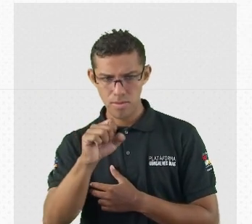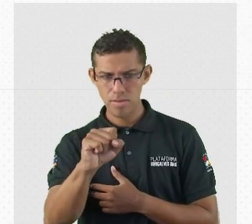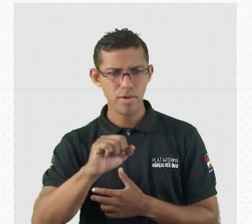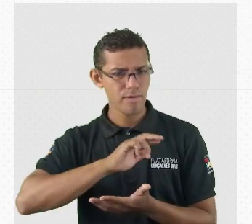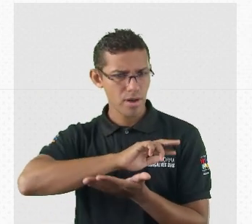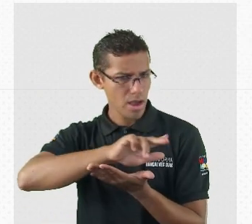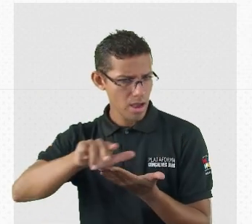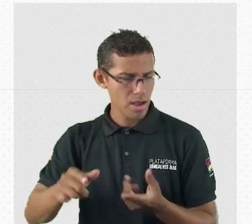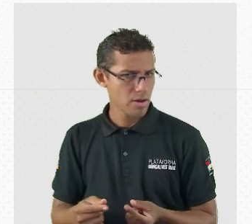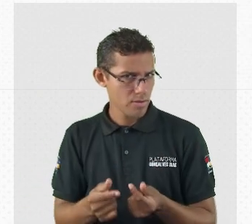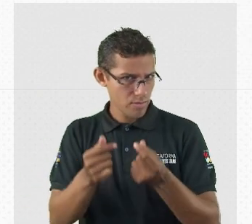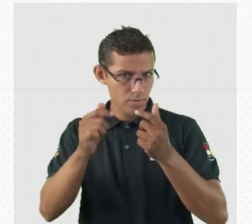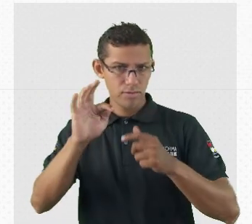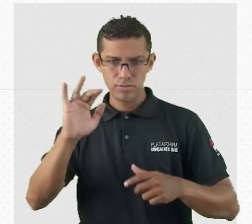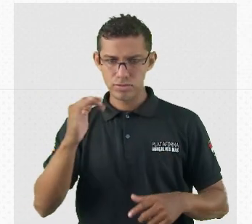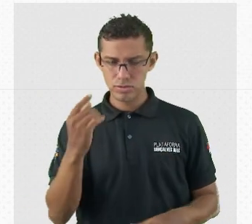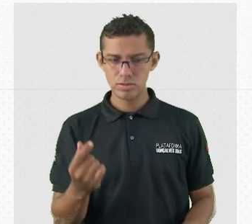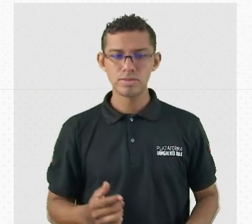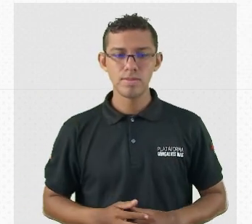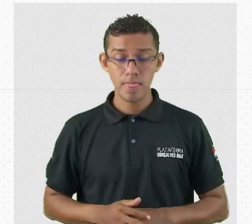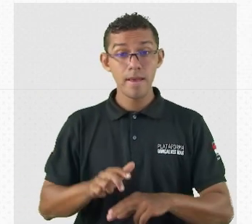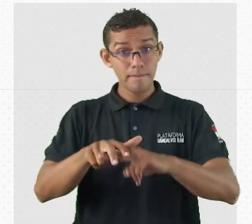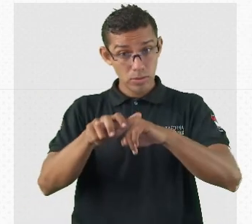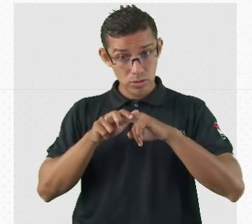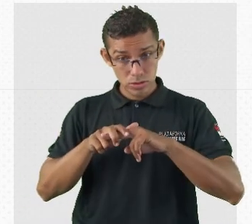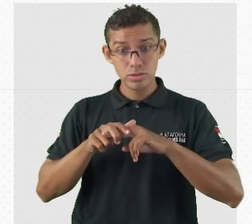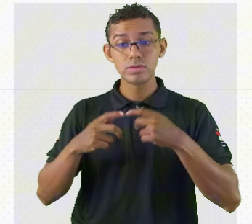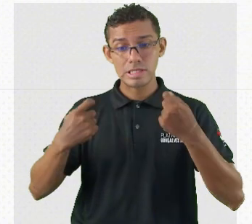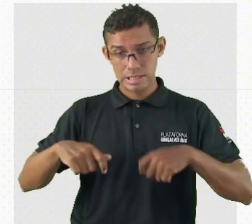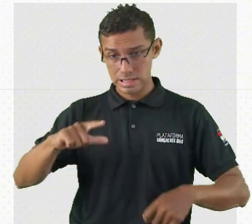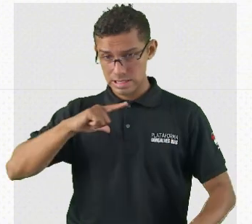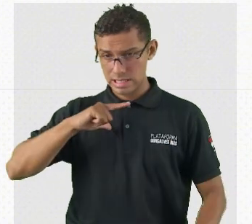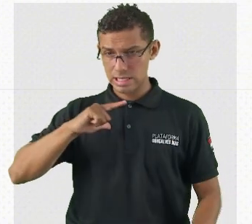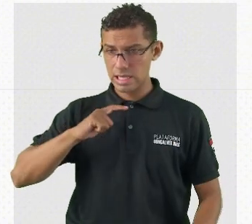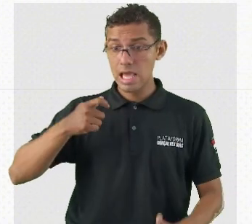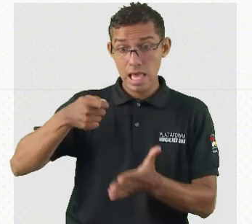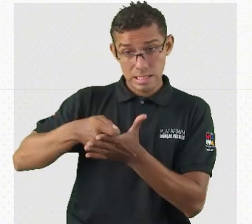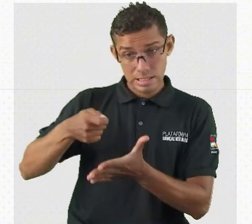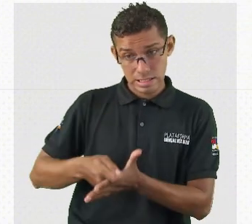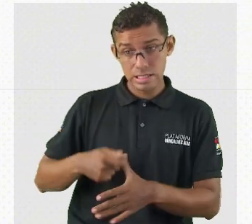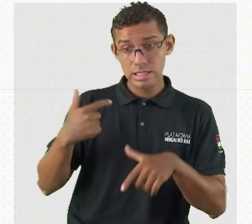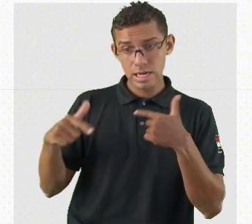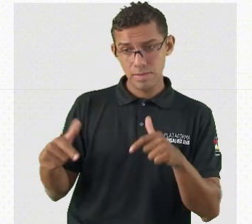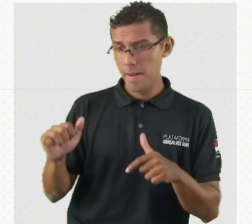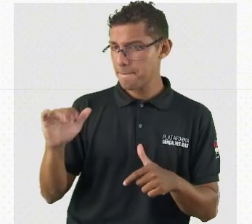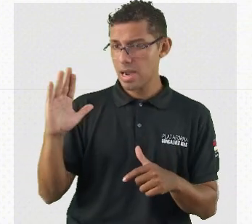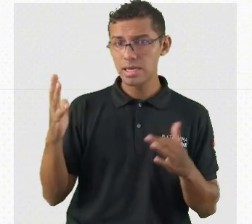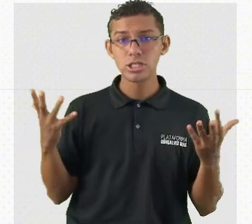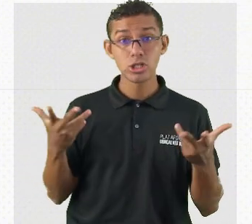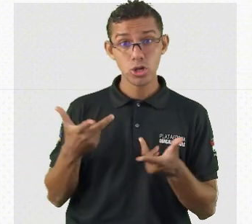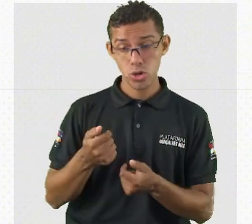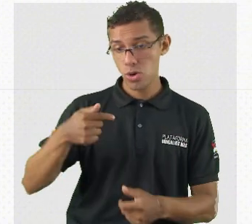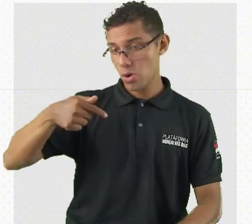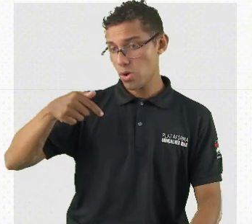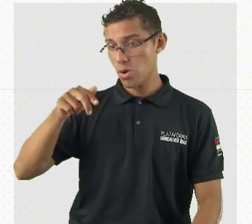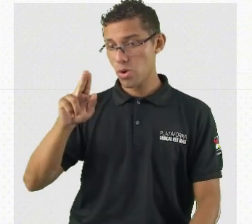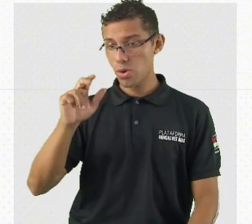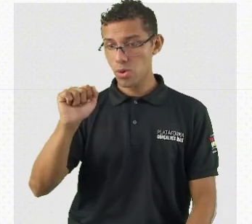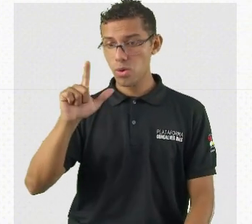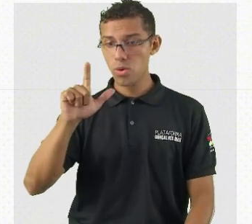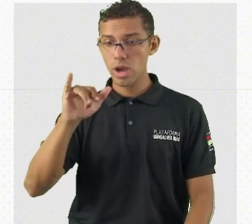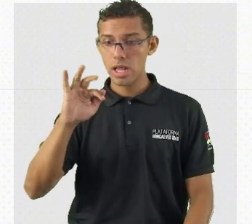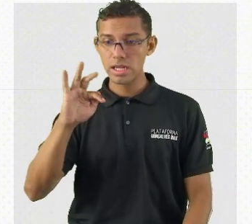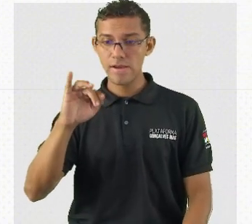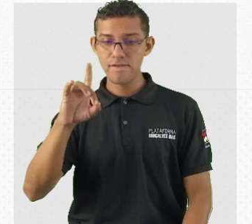funções, e a recompensação é financeira. Por isso, a gente tem exigência de trabalhadores mais qualificados, gente, é um